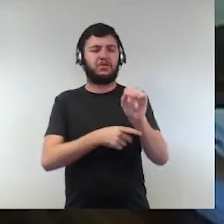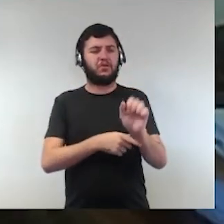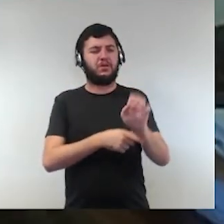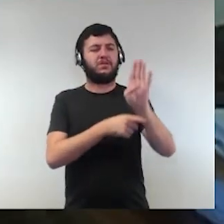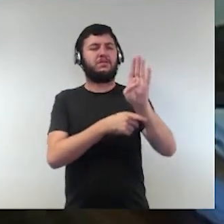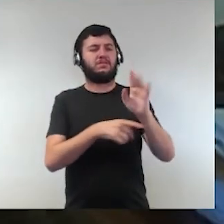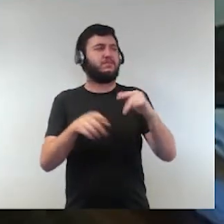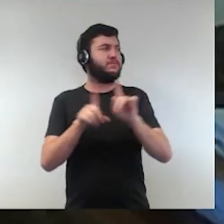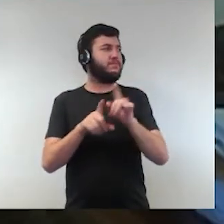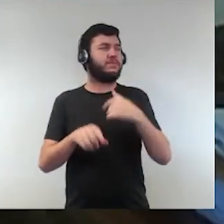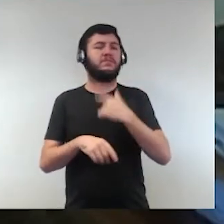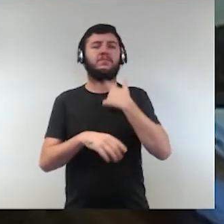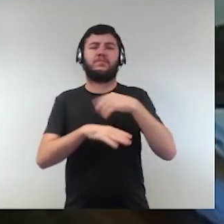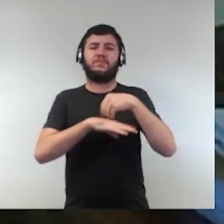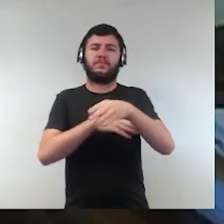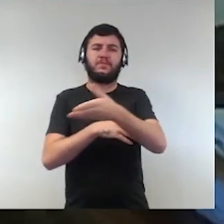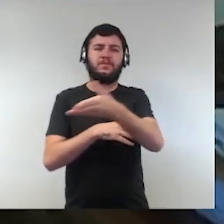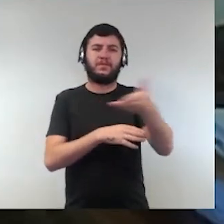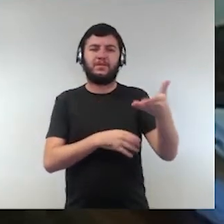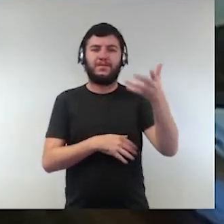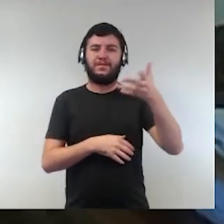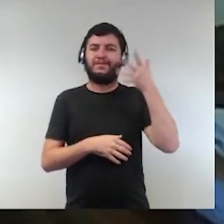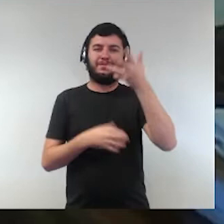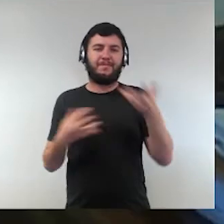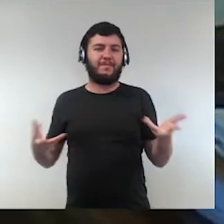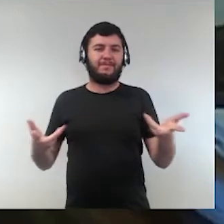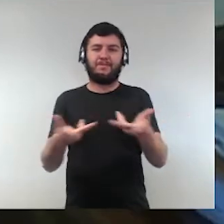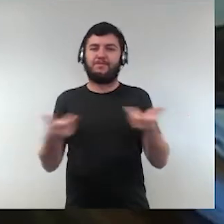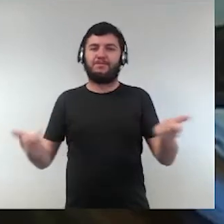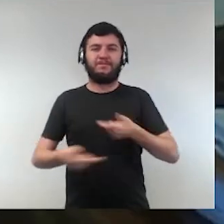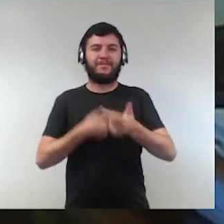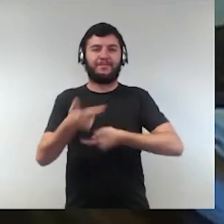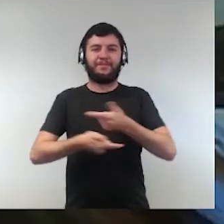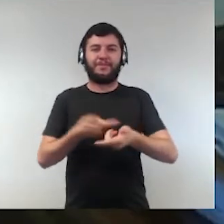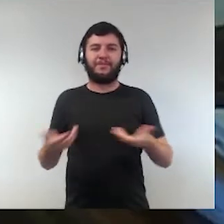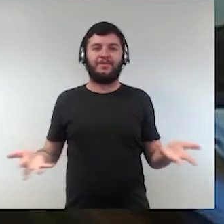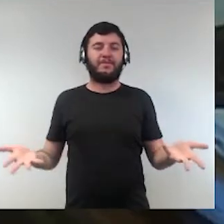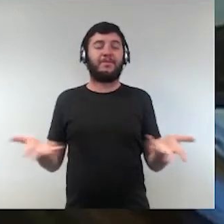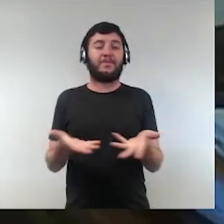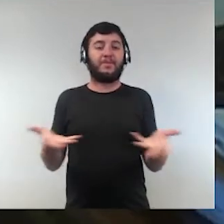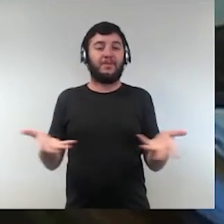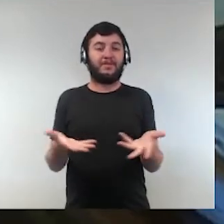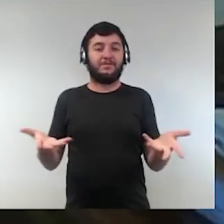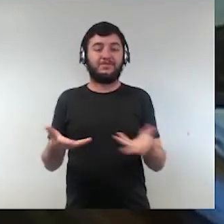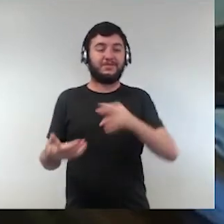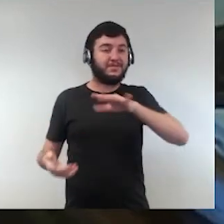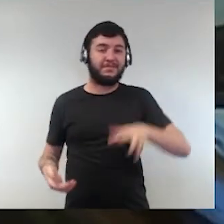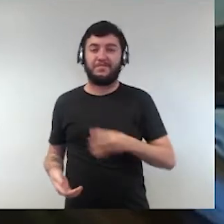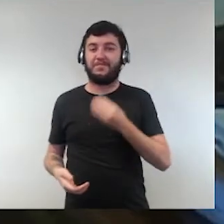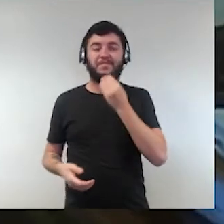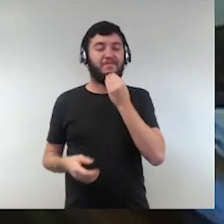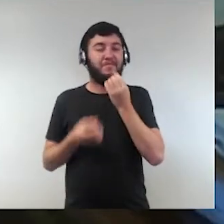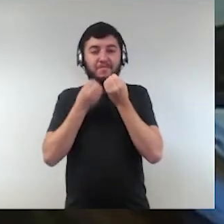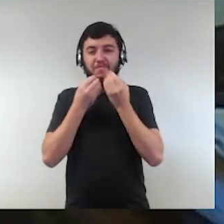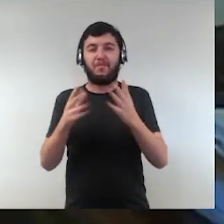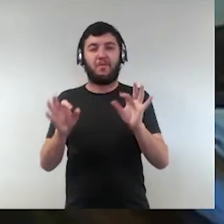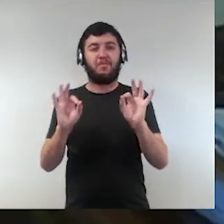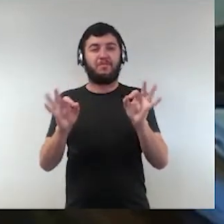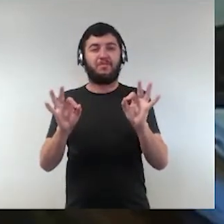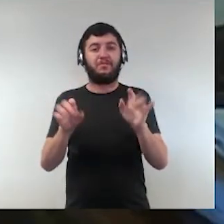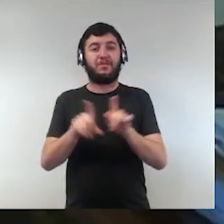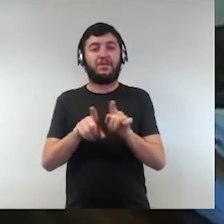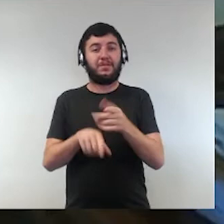queria desejar a vocês excelentes palestras, que hoje os trabalhos aqui nesse painel sejam muito proveitosos e que todos